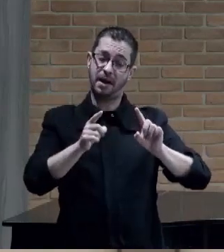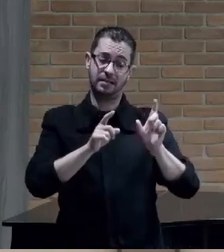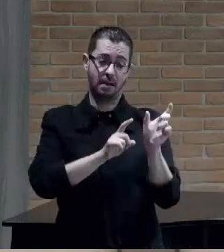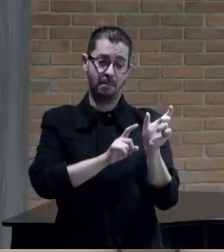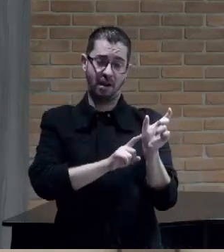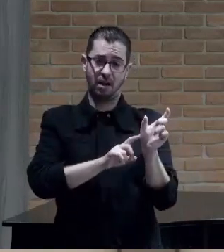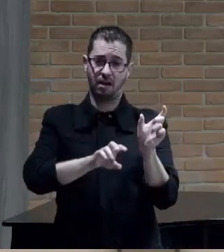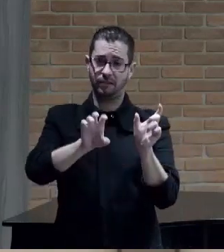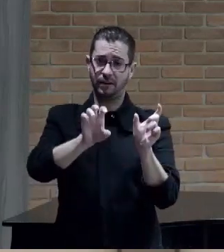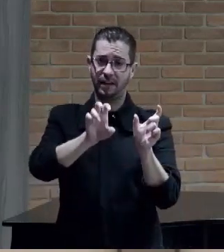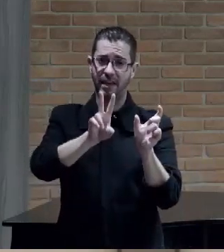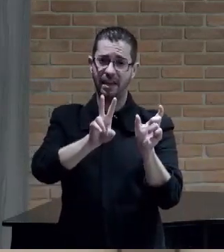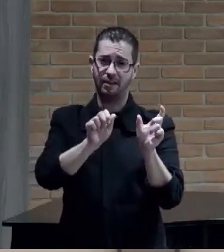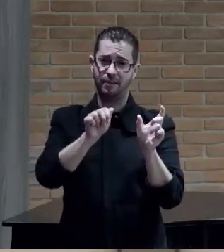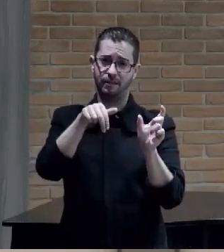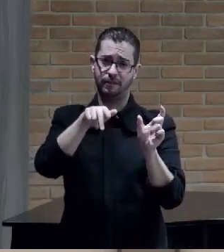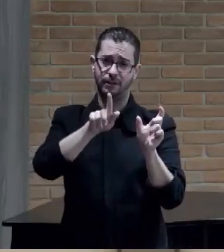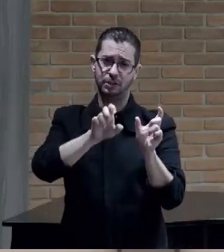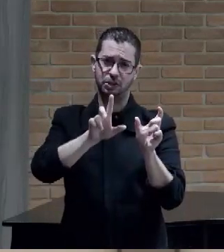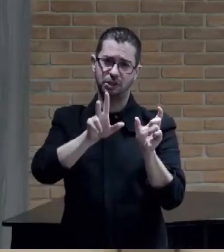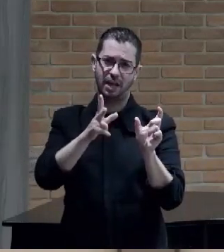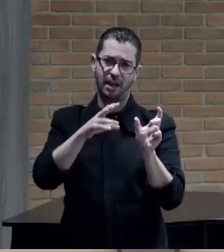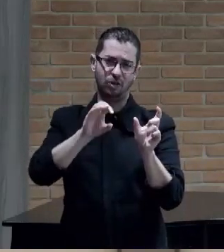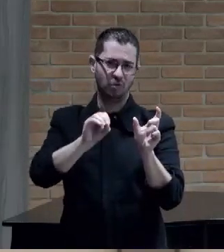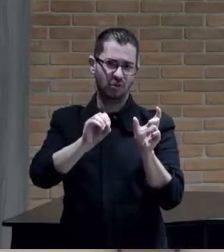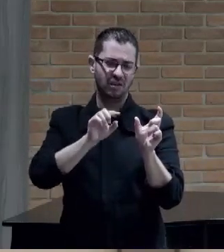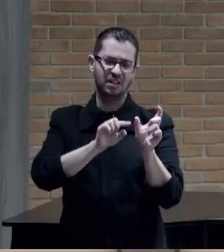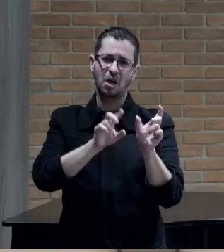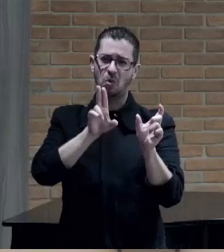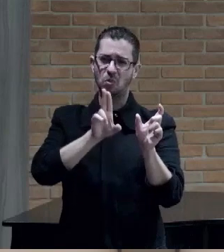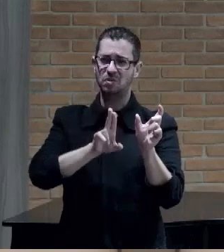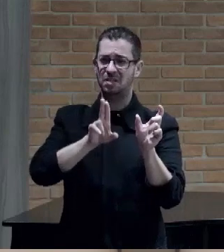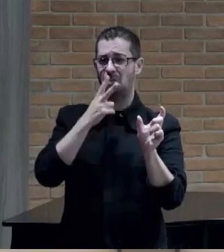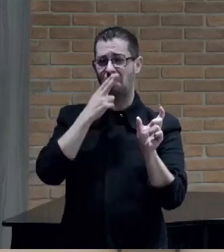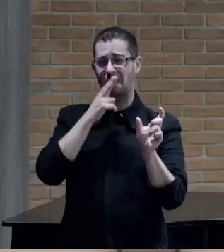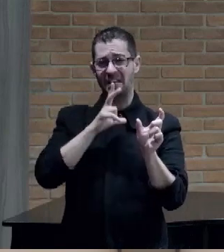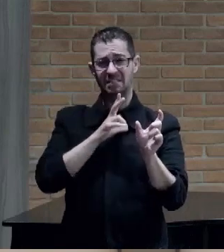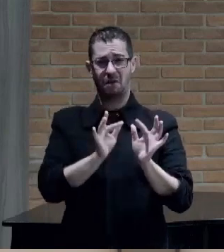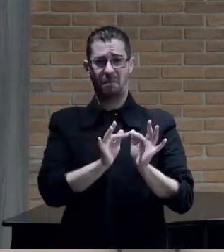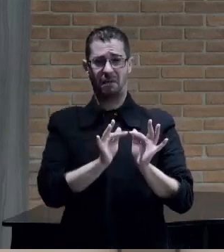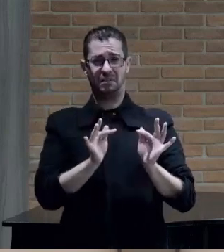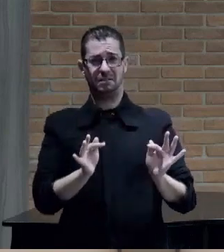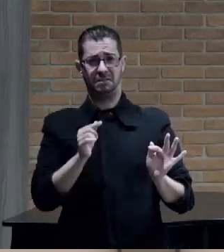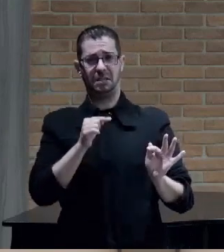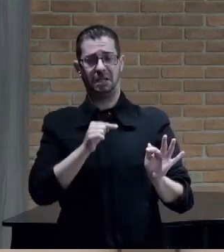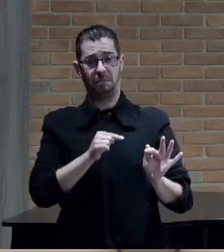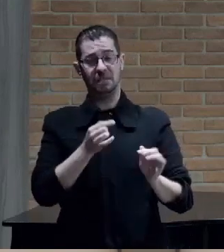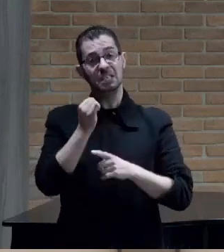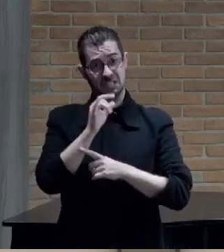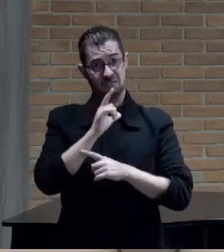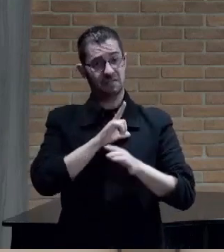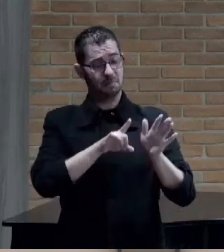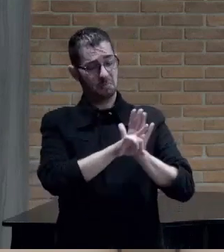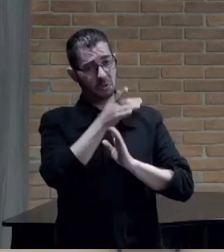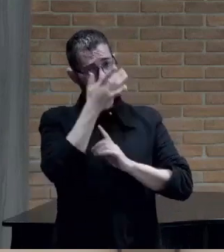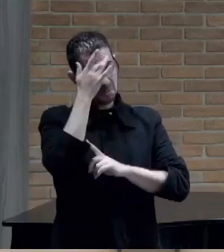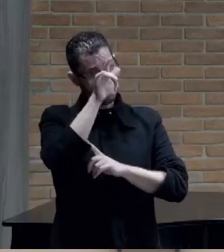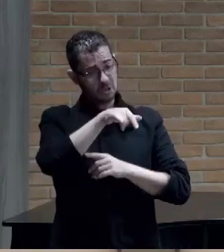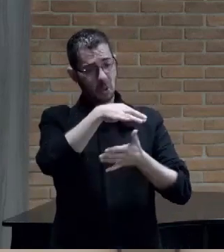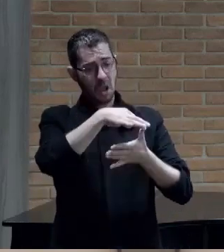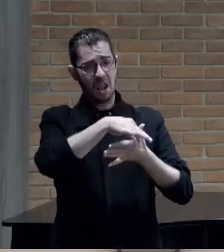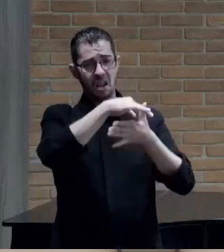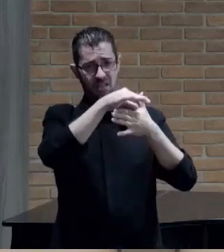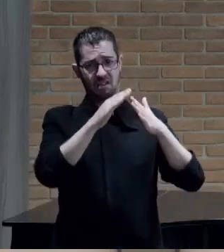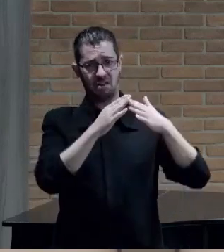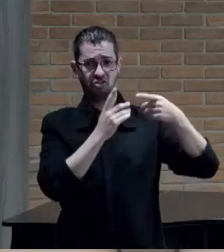maneira muito superficial. É evidente que se você perguntar para algum líder religioso, ele vai dizer que